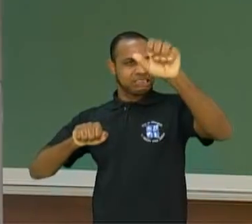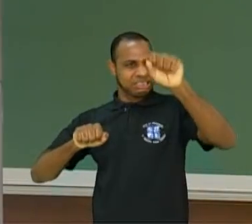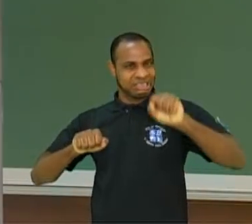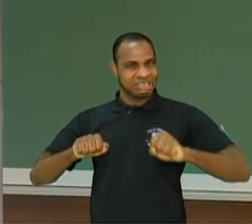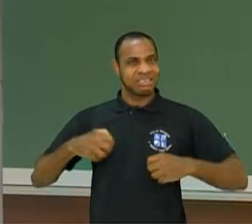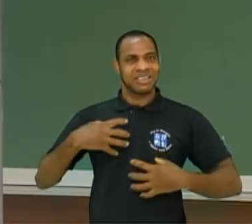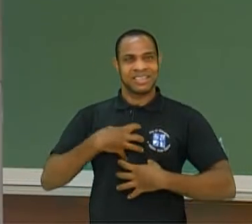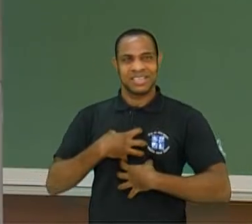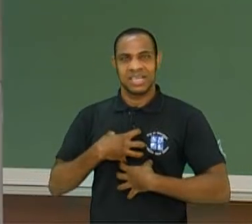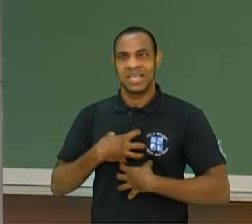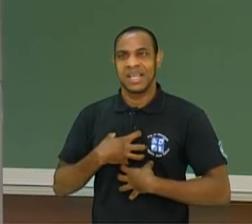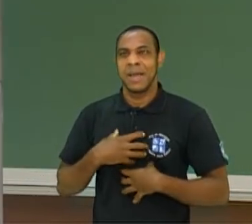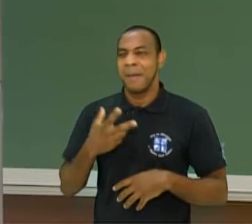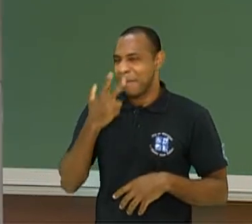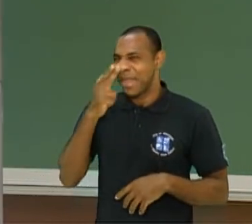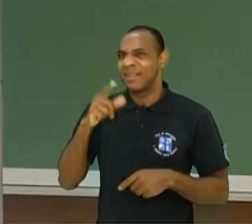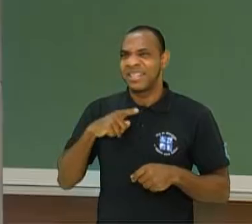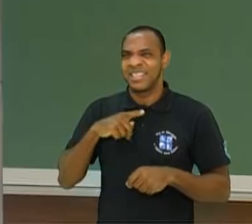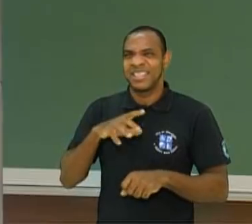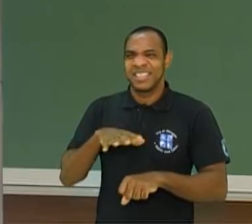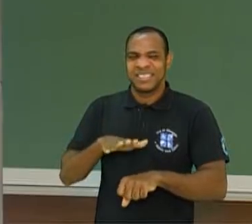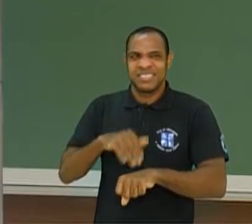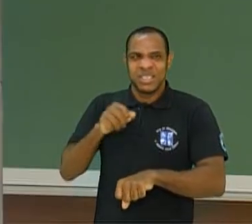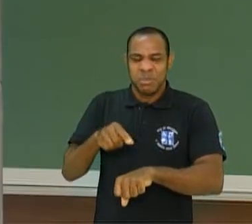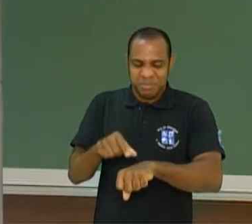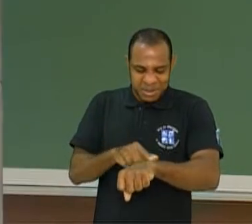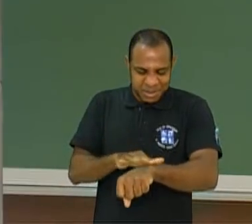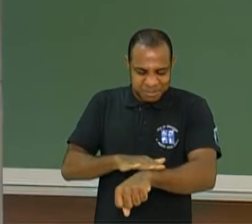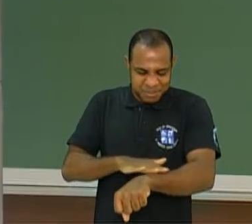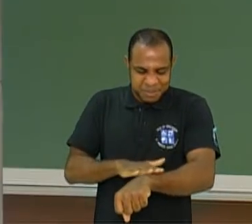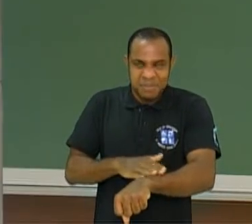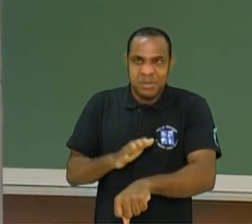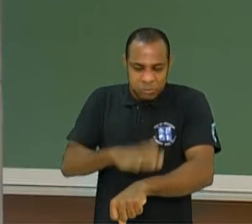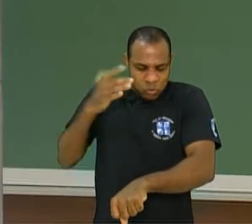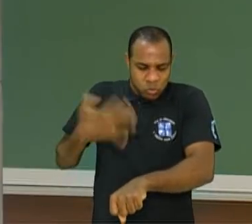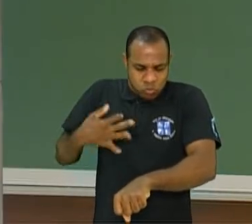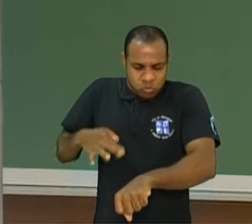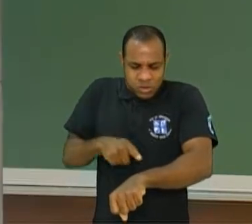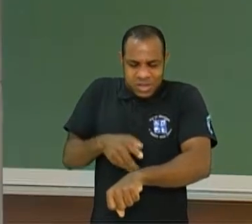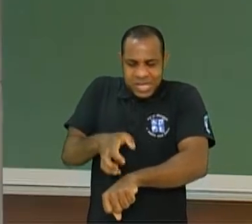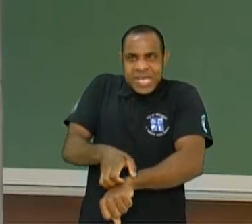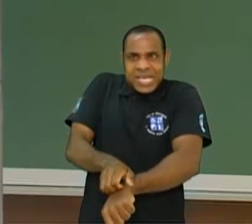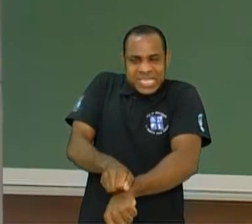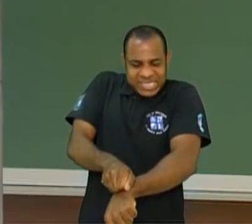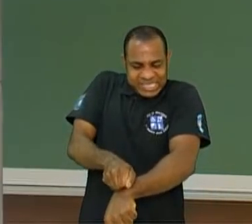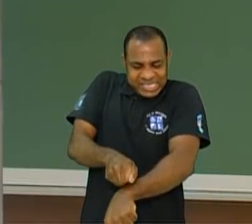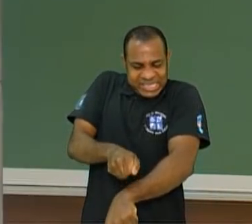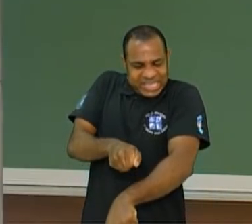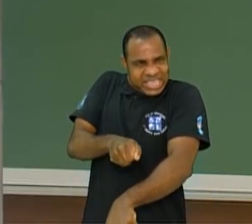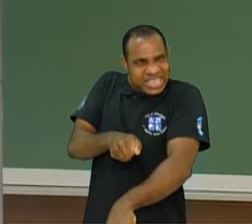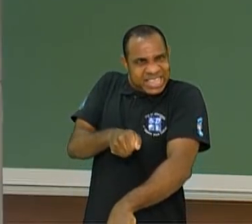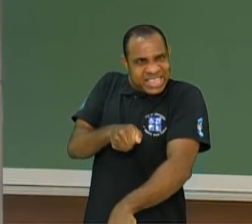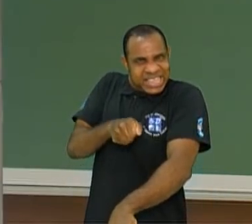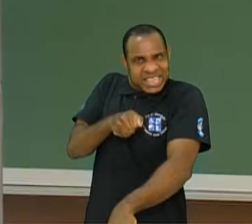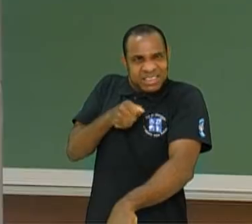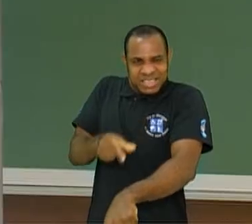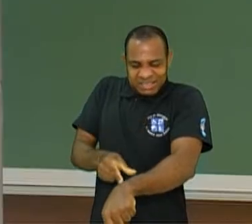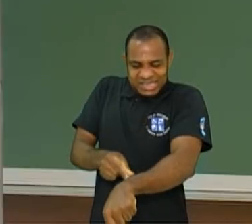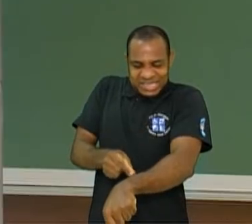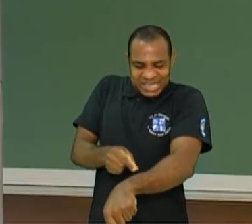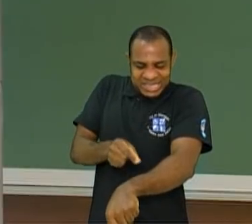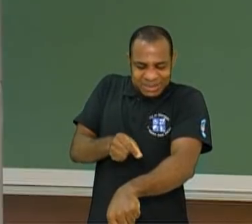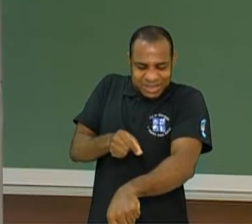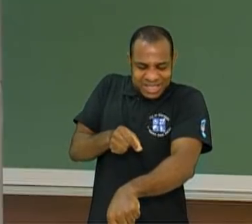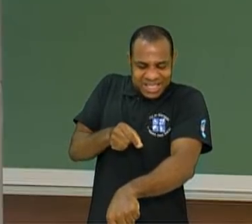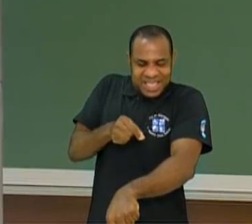quando você tira uma pele, quando você tem uma queimadura solar e você está com a pele descascando, você está tirando, ela teve